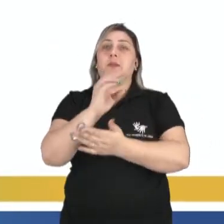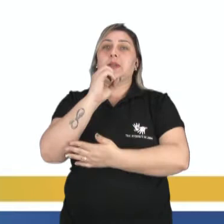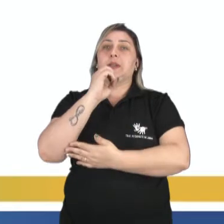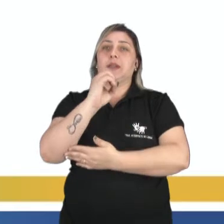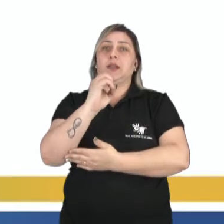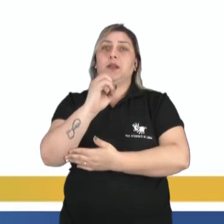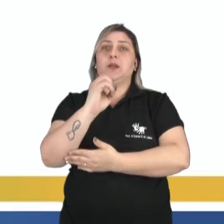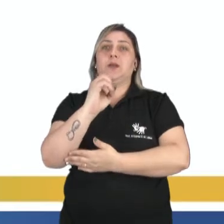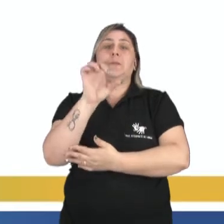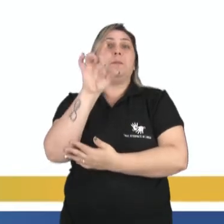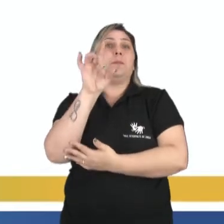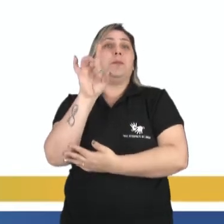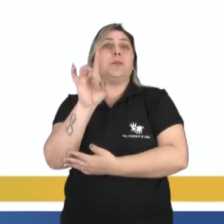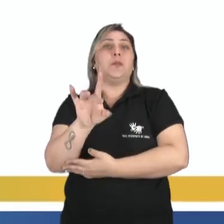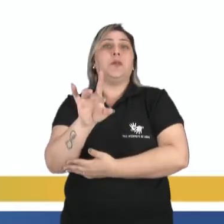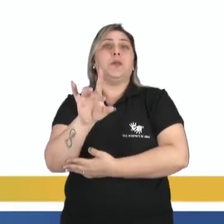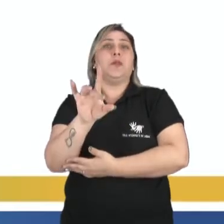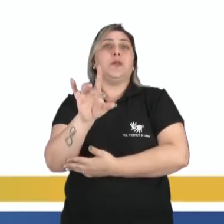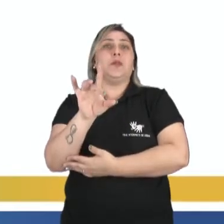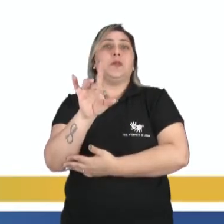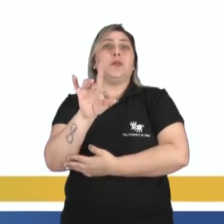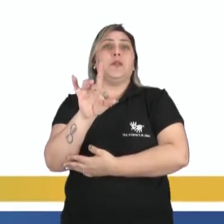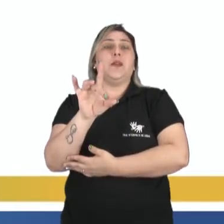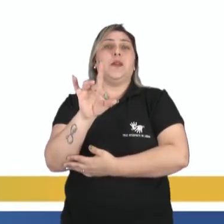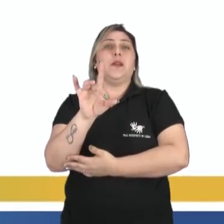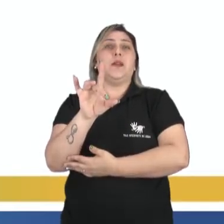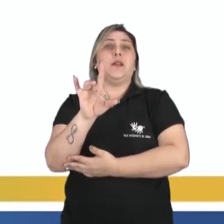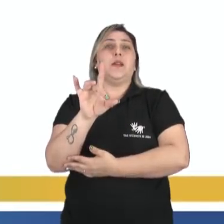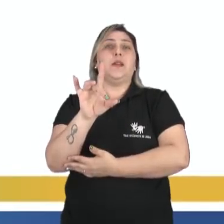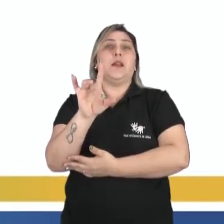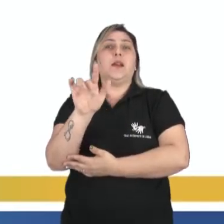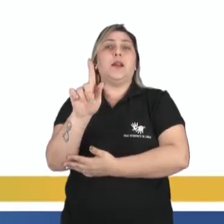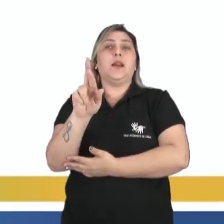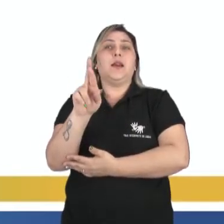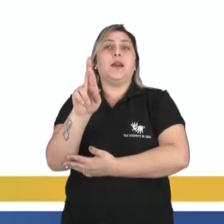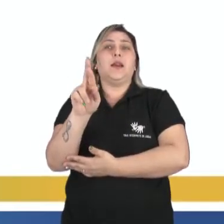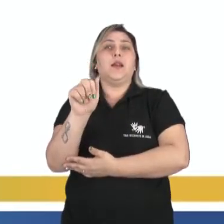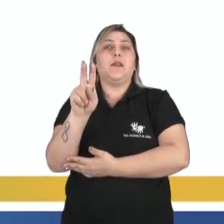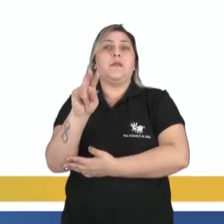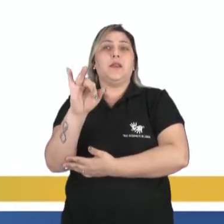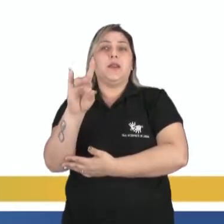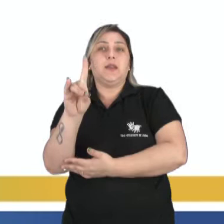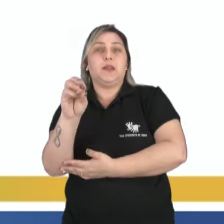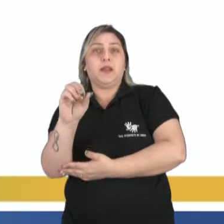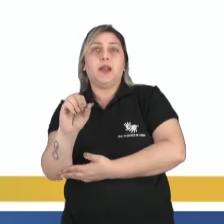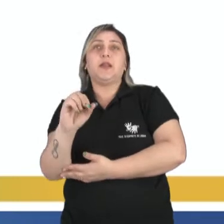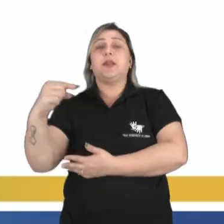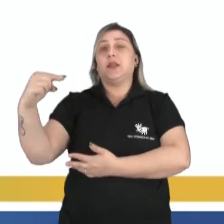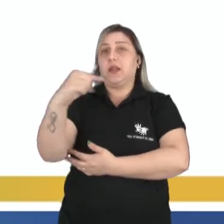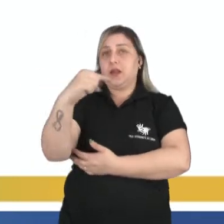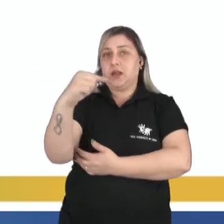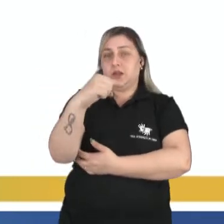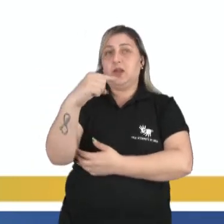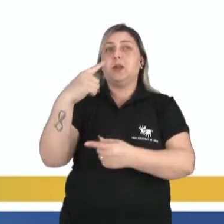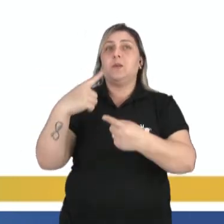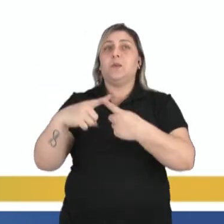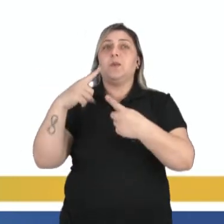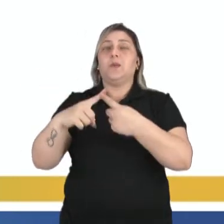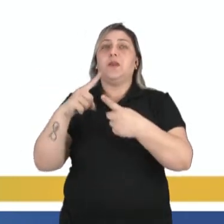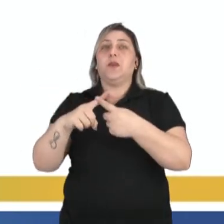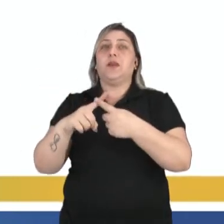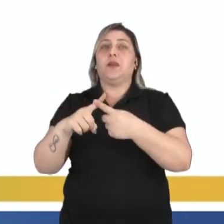zero. Só que como ele está contra a gravidade, nós adotamos que a gravidade ela fica negativa, porque ela age